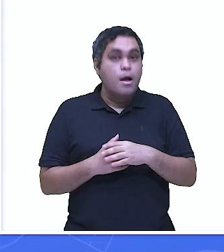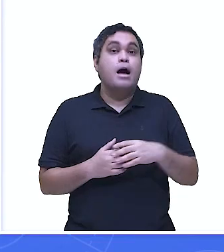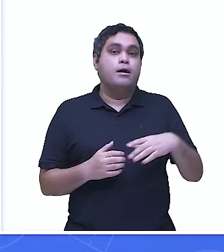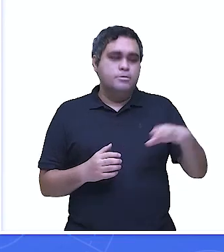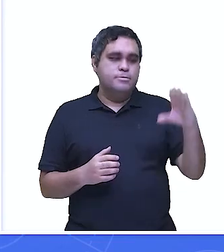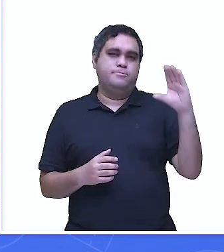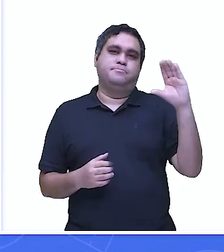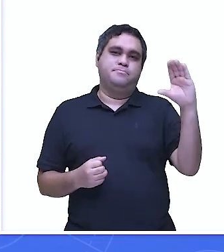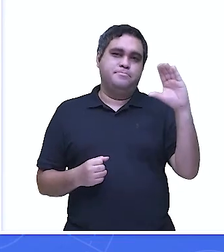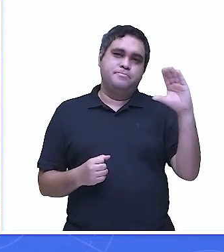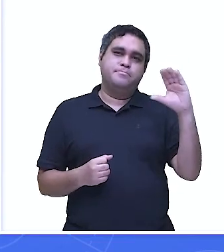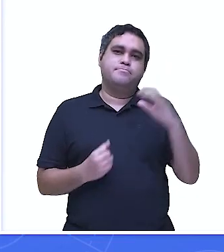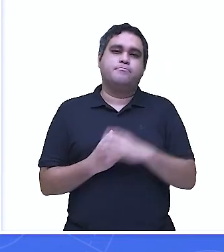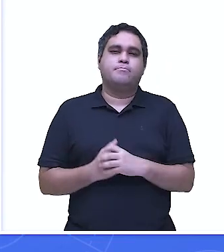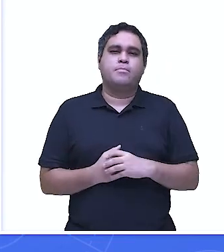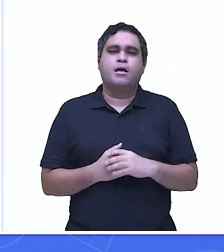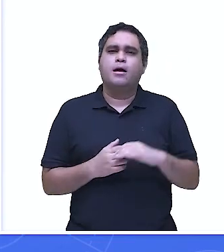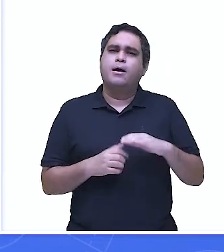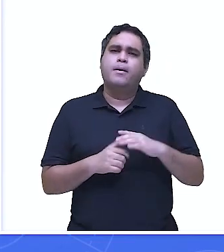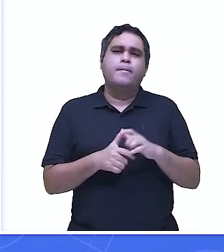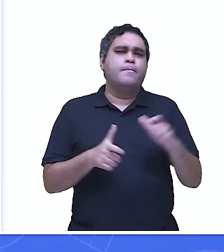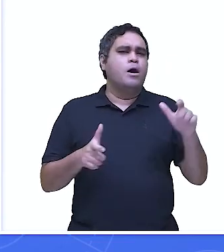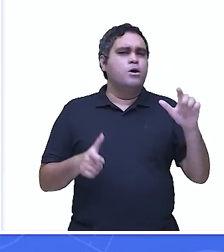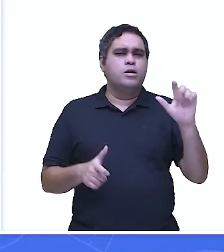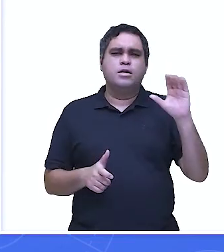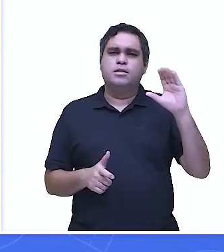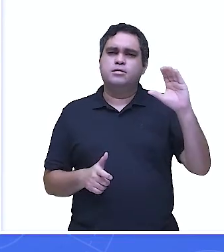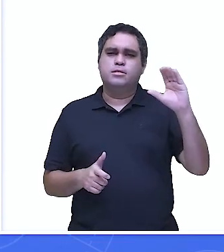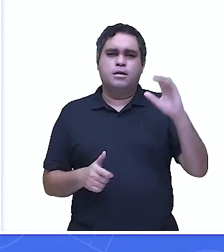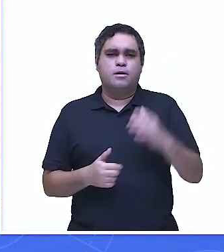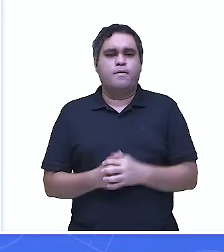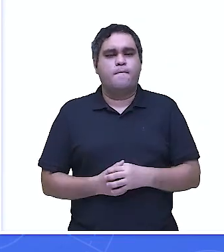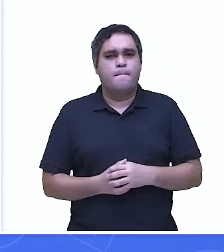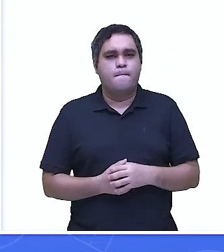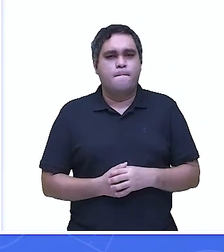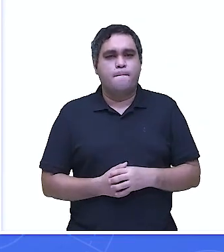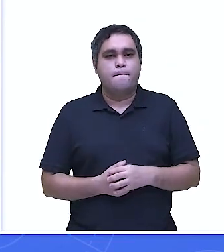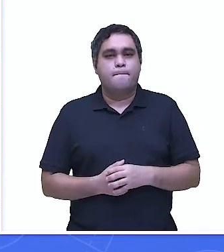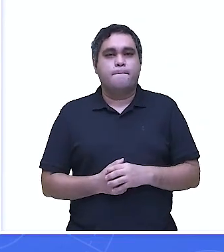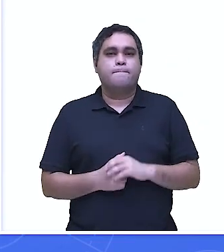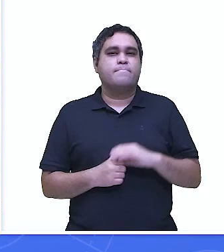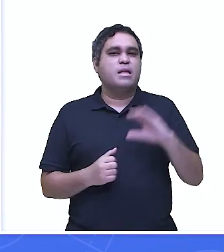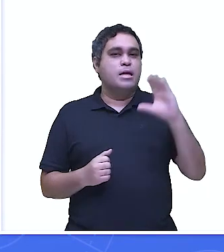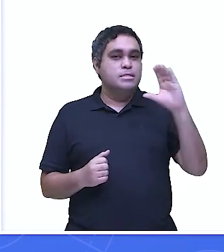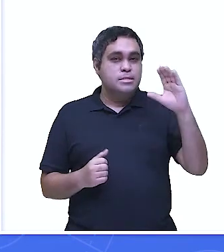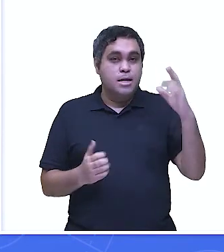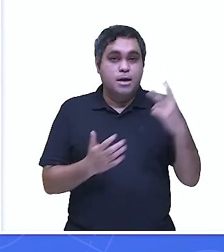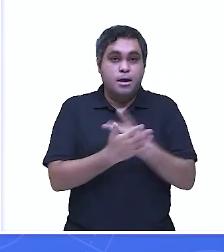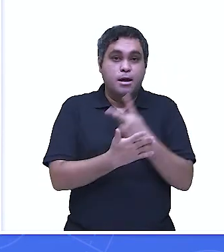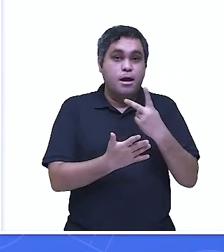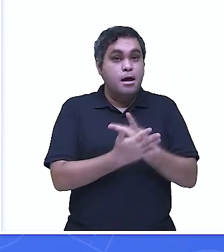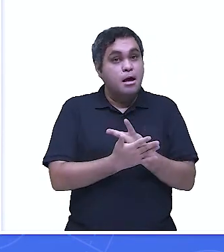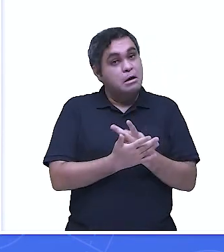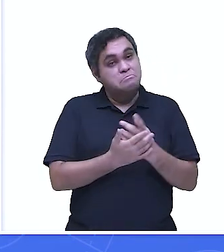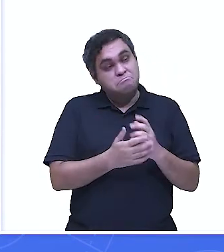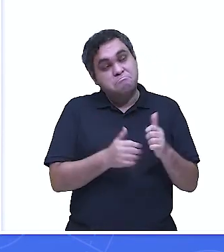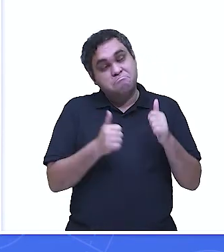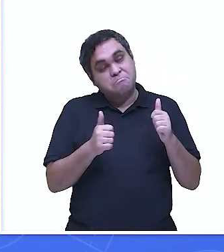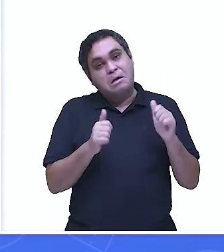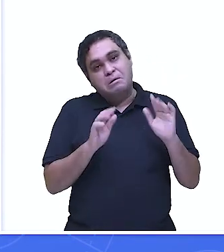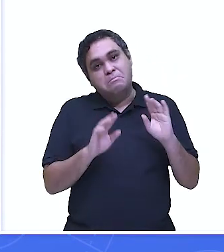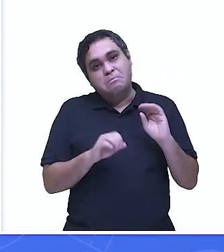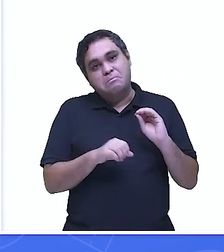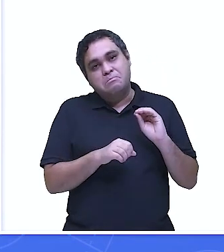Letter C. Tá todo mundo achando que é a letra C, que é a única alternativa que não está correta. Vejam comigo agora